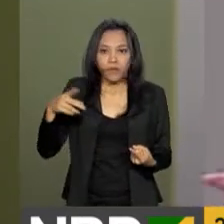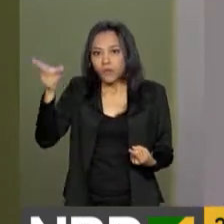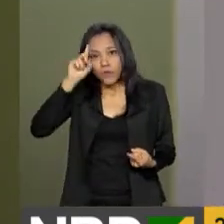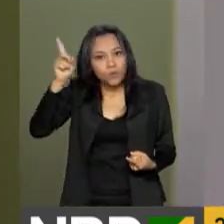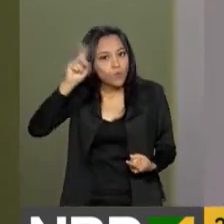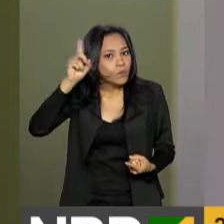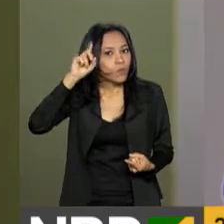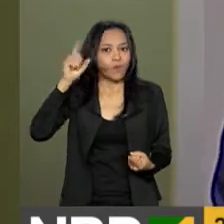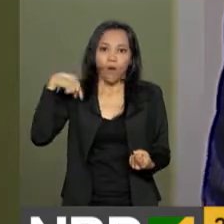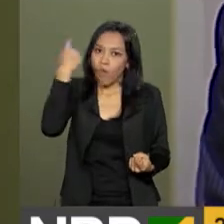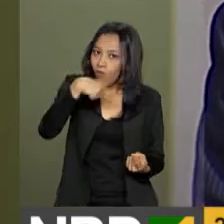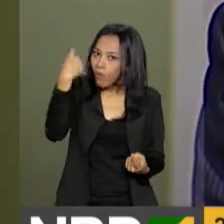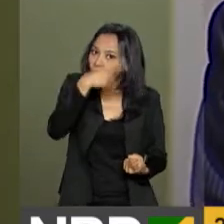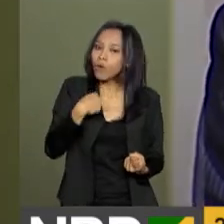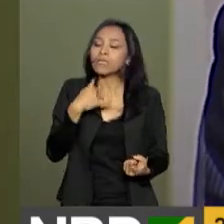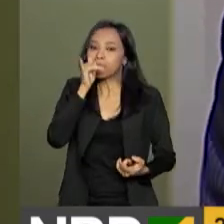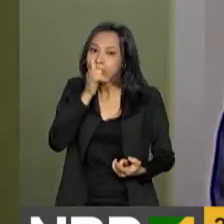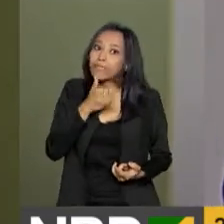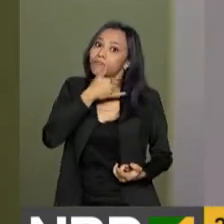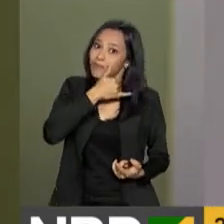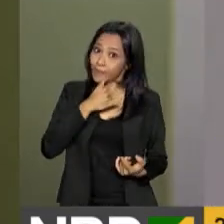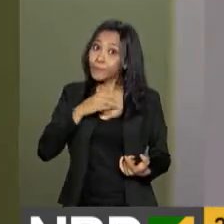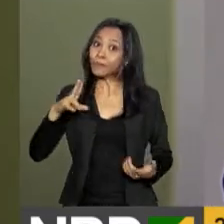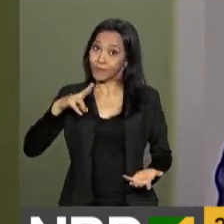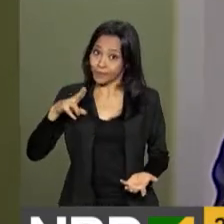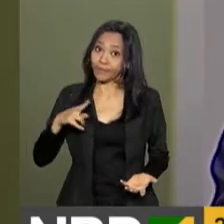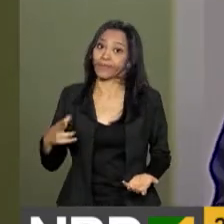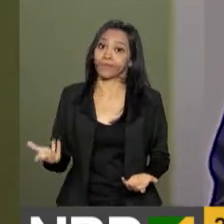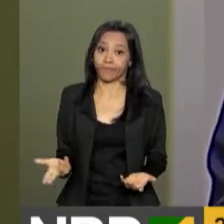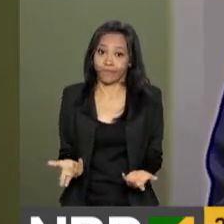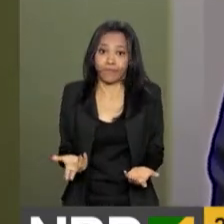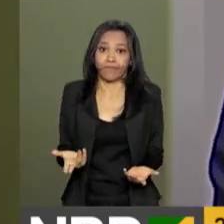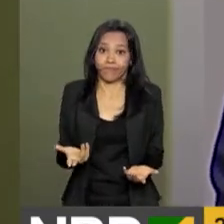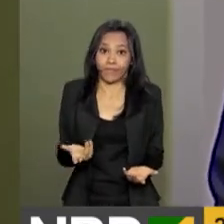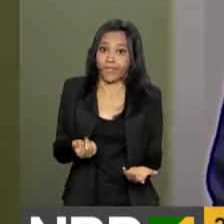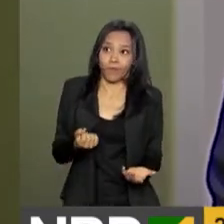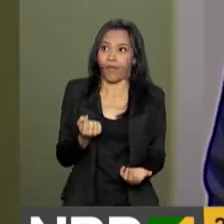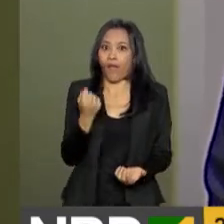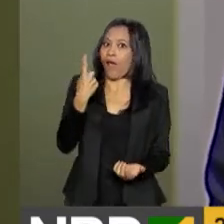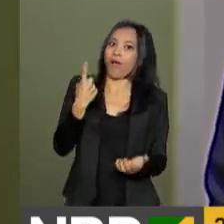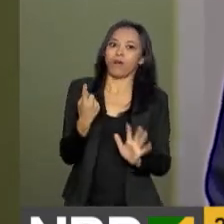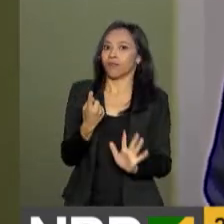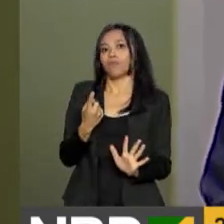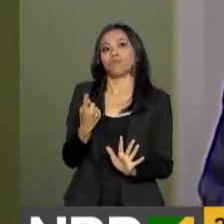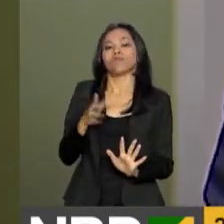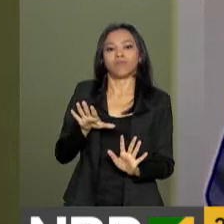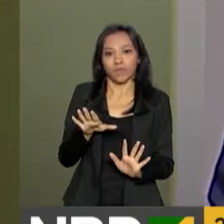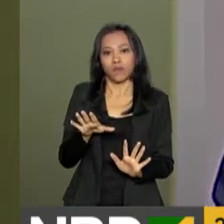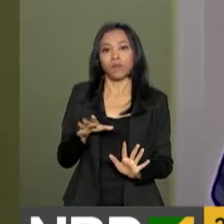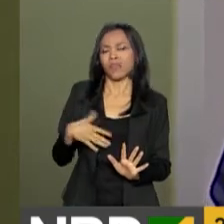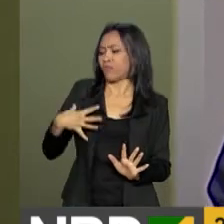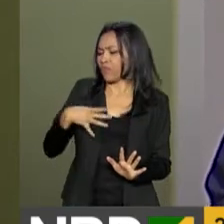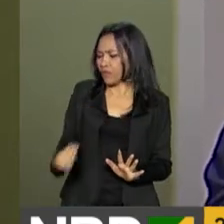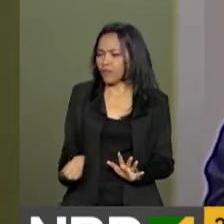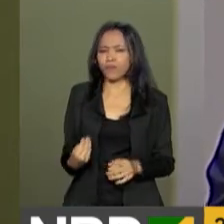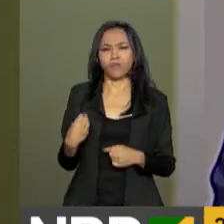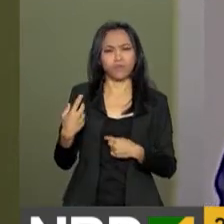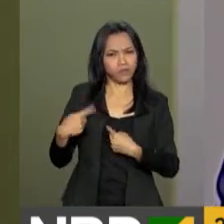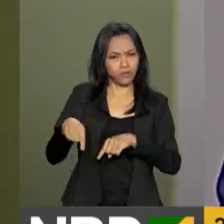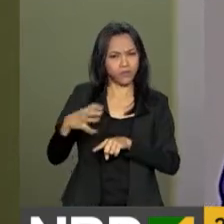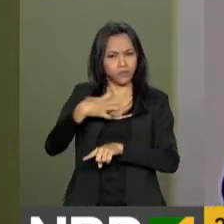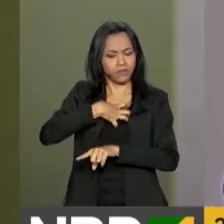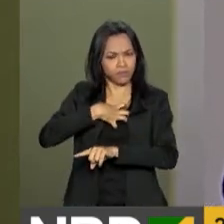frequentemente sacrifícios pessoais é que não honraram se estende aos cônjuges filhos e